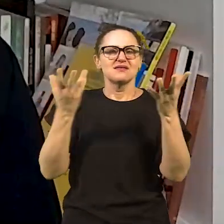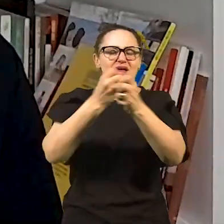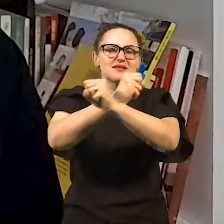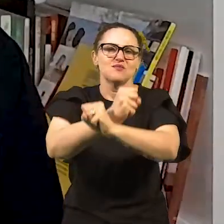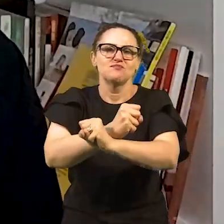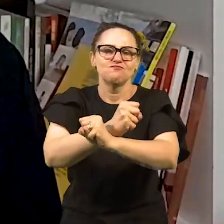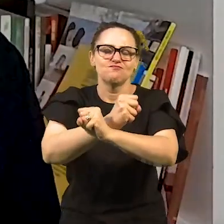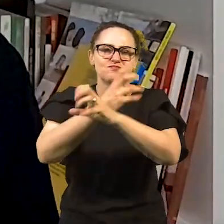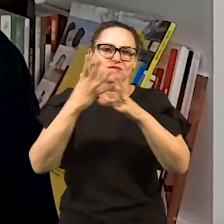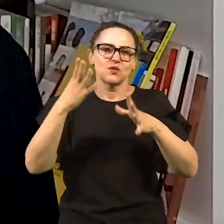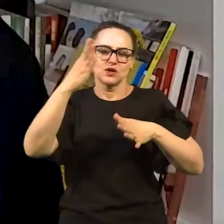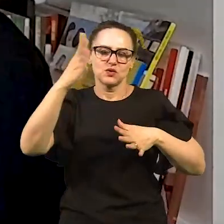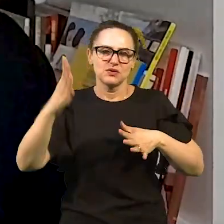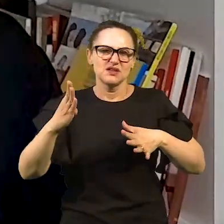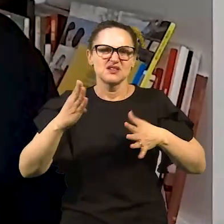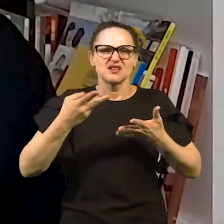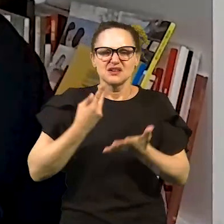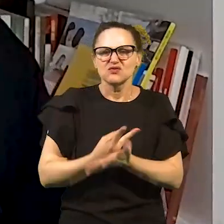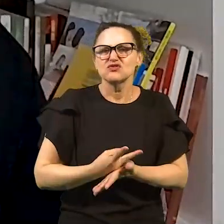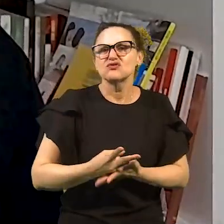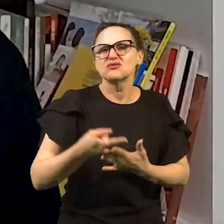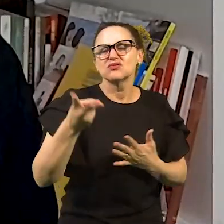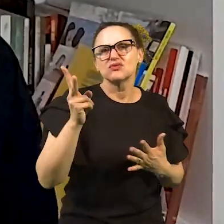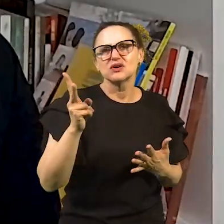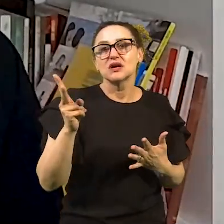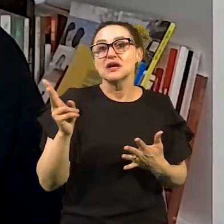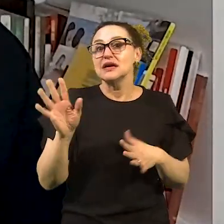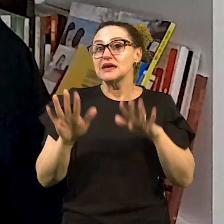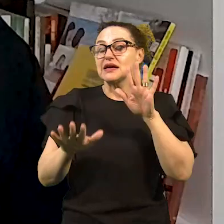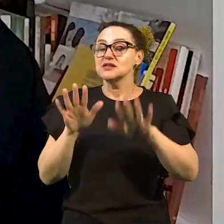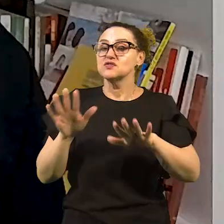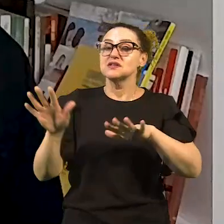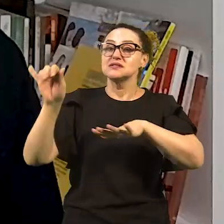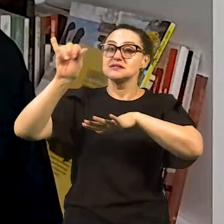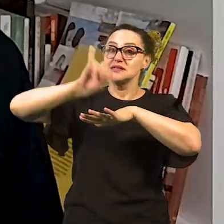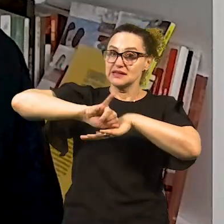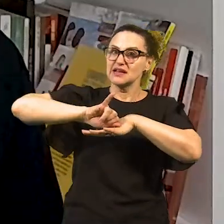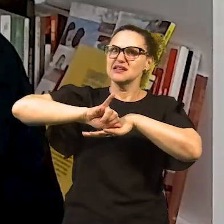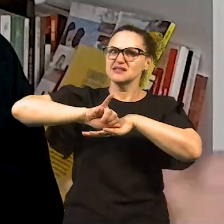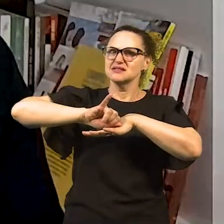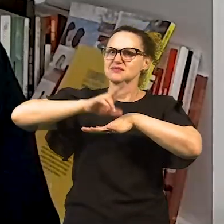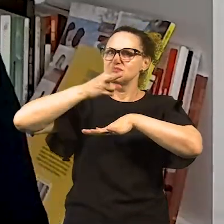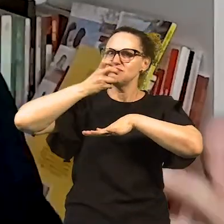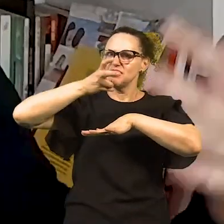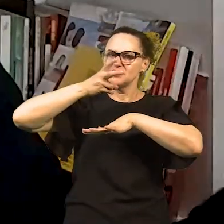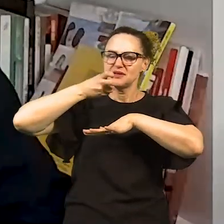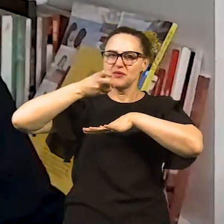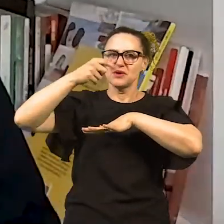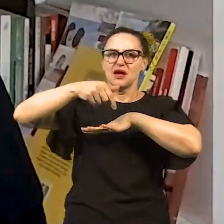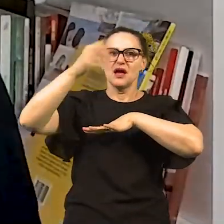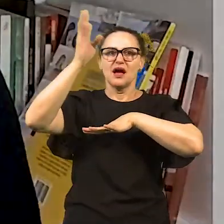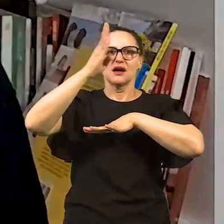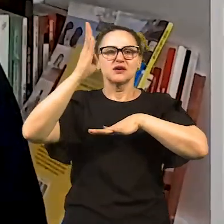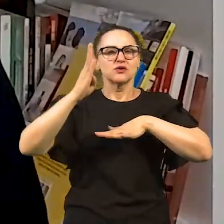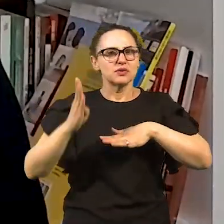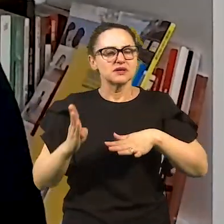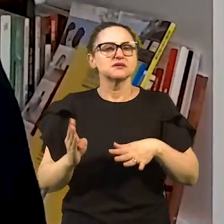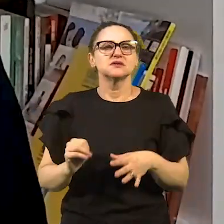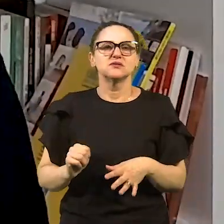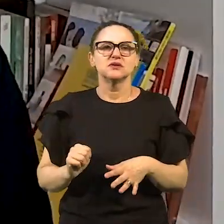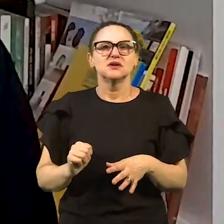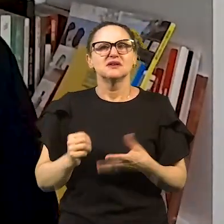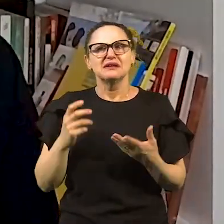parte das vezes. E isso se atualiza muitas vezes hoje no Brasil quando a gente vê os casos, né, explodindo casos